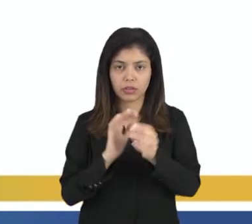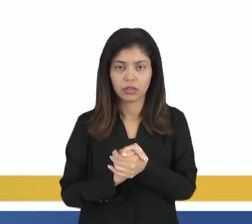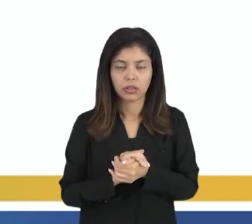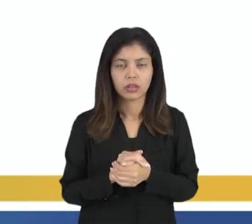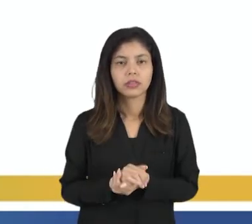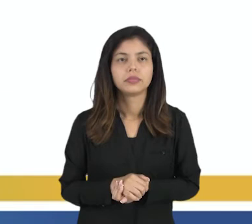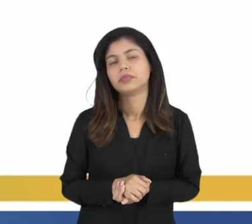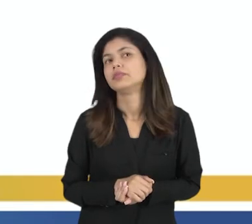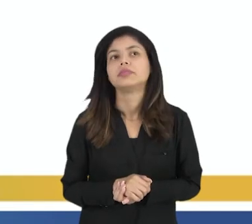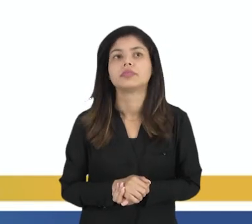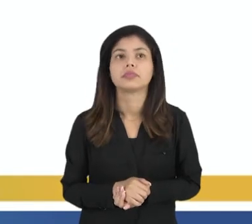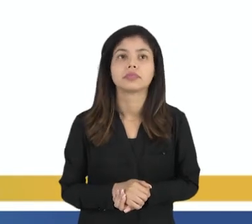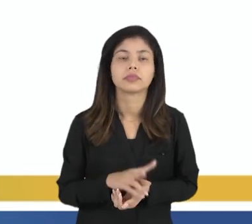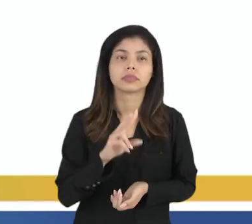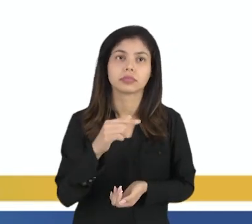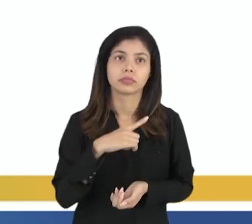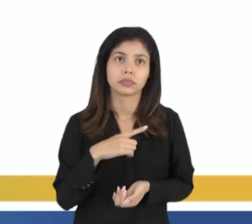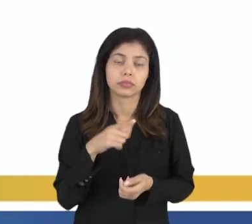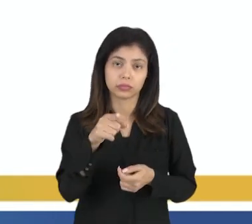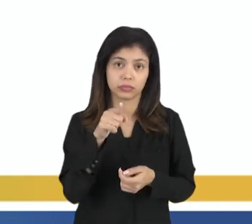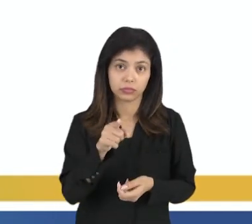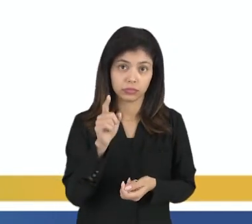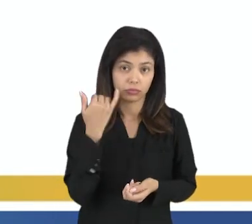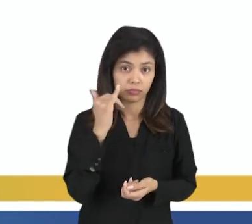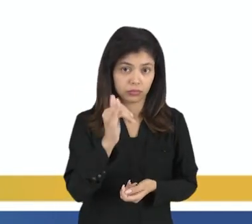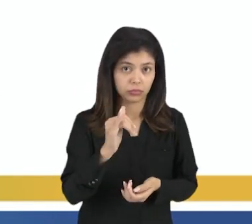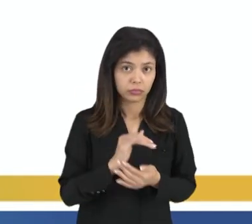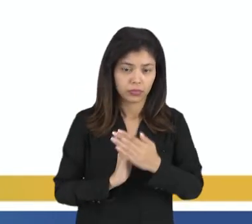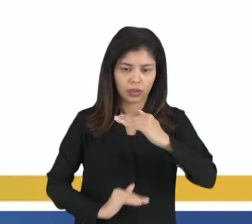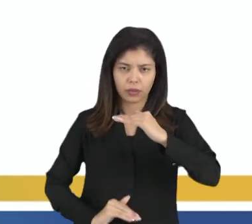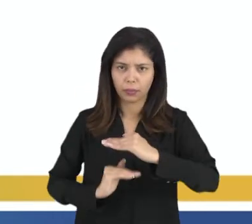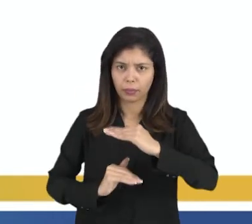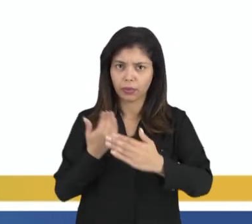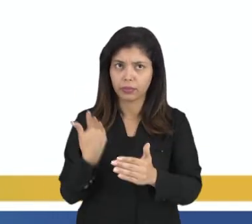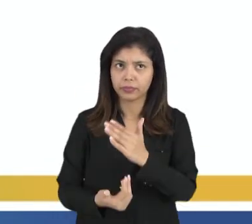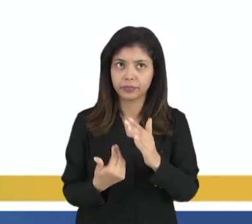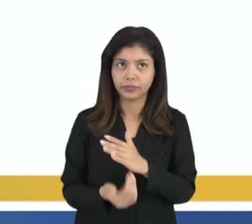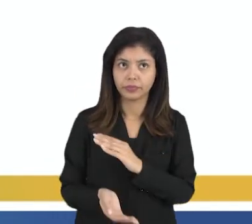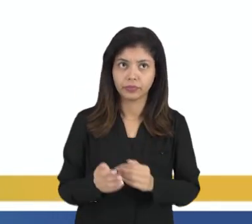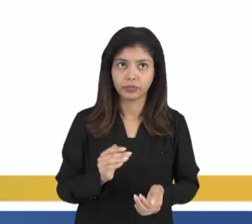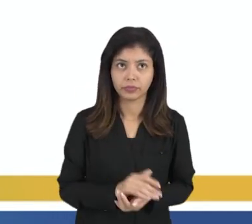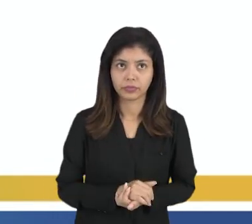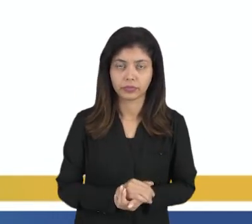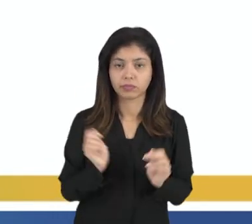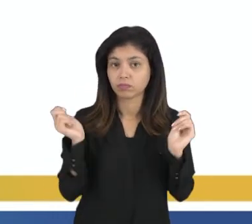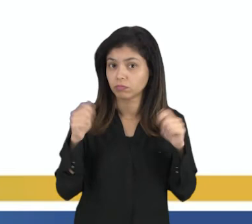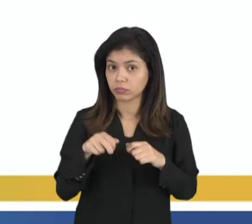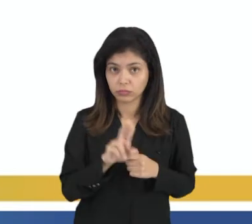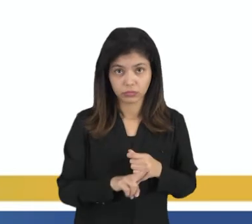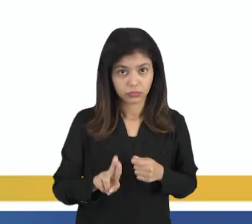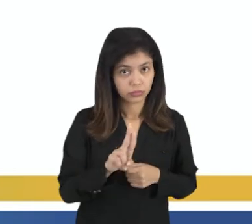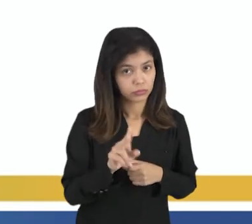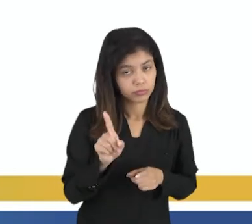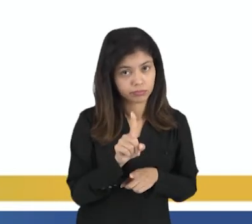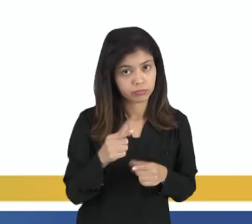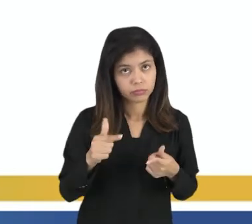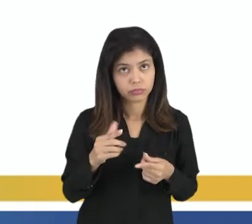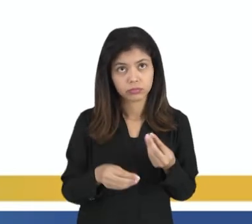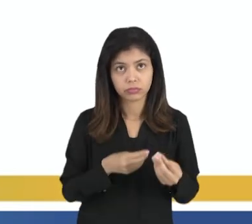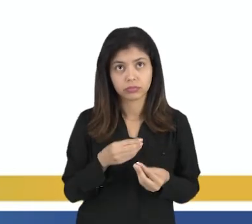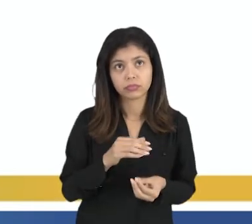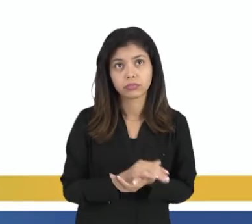motor, tá? Essa energia aqui da força de atrito perdida, ela não vai ser possível utilizá-la mais,